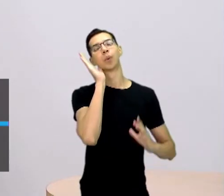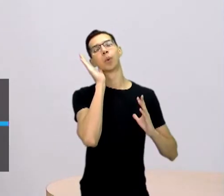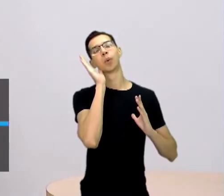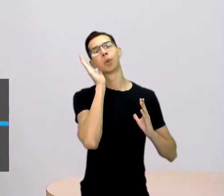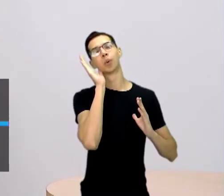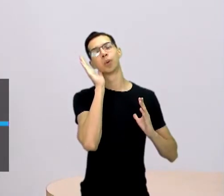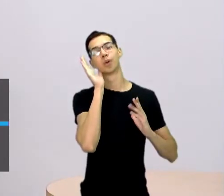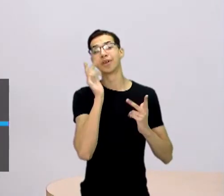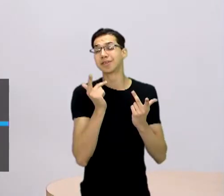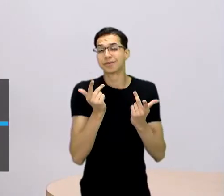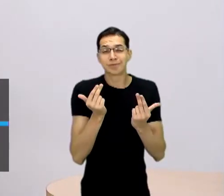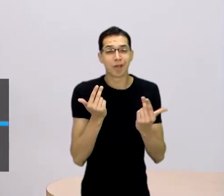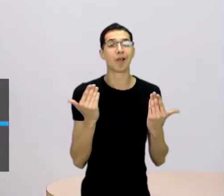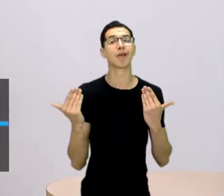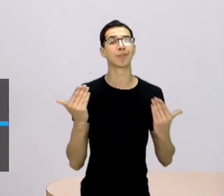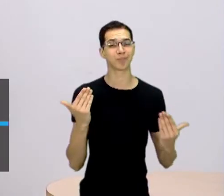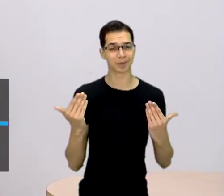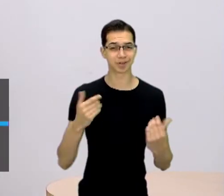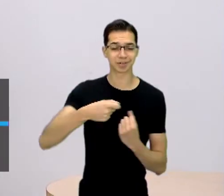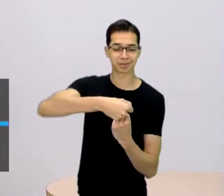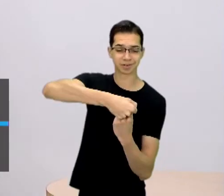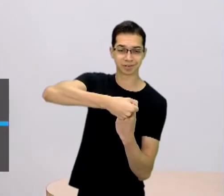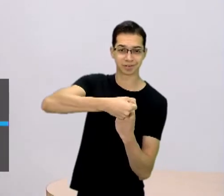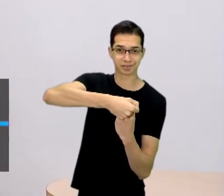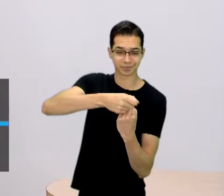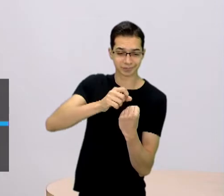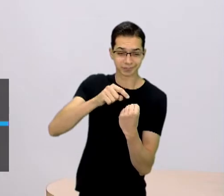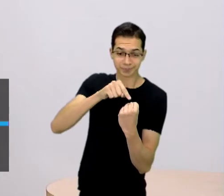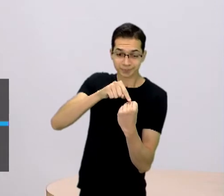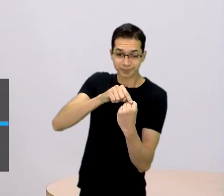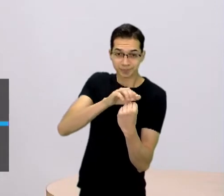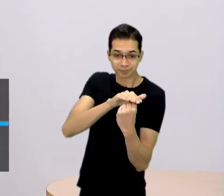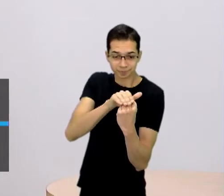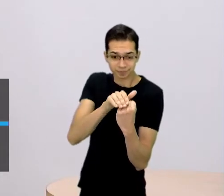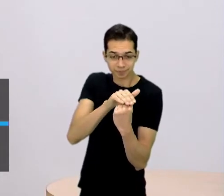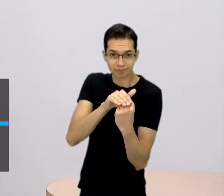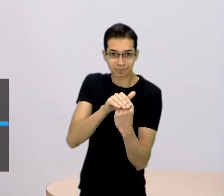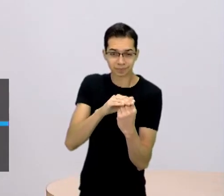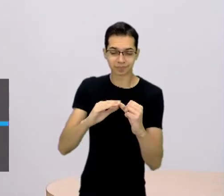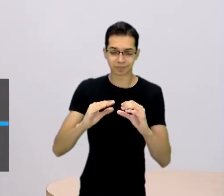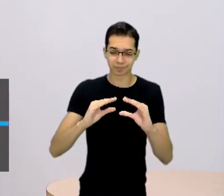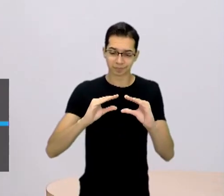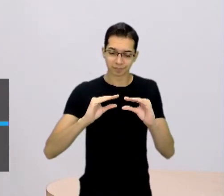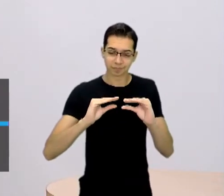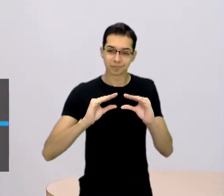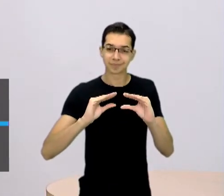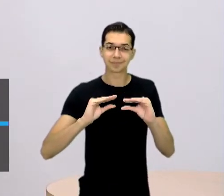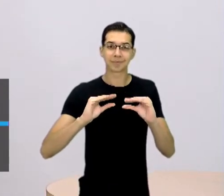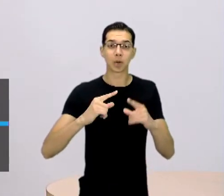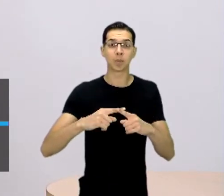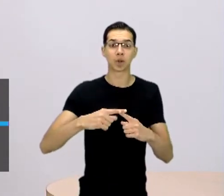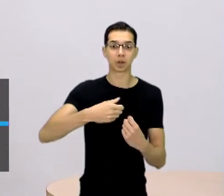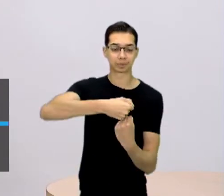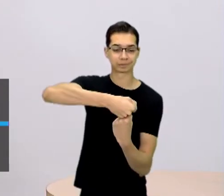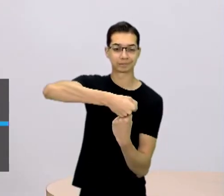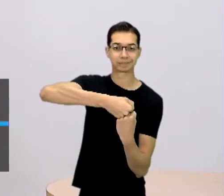cartilagem justamente para que um osso não fique arranhando no outro, para que não haja